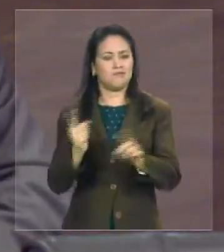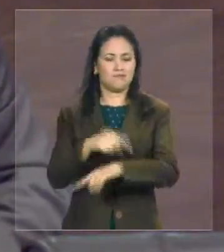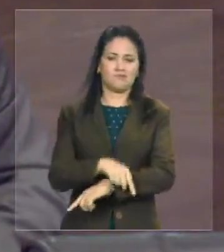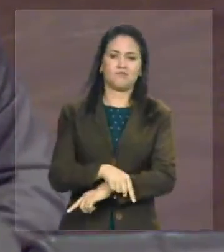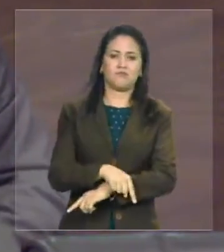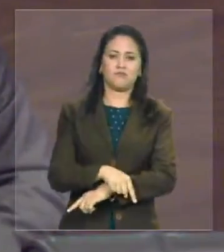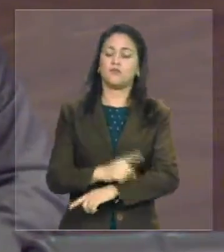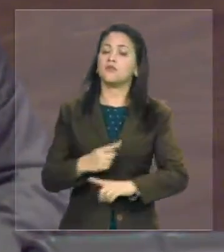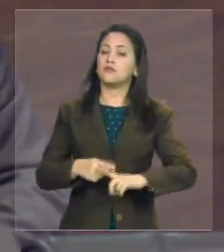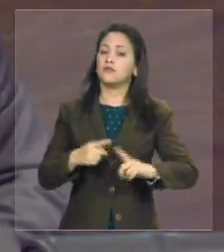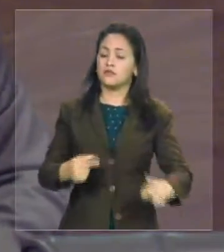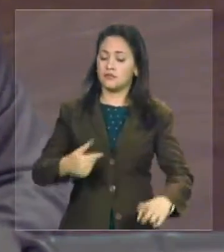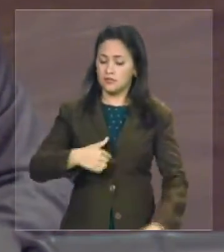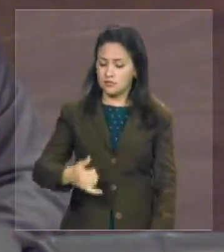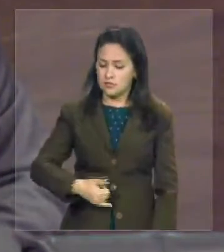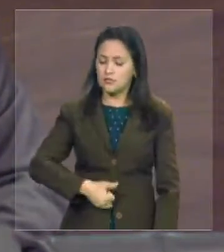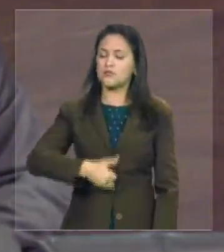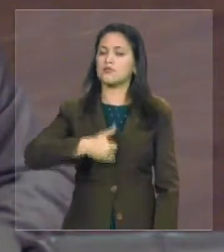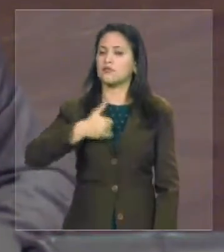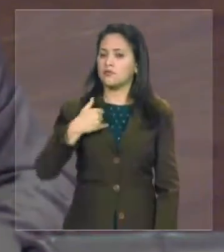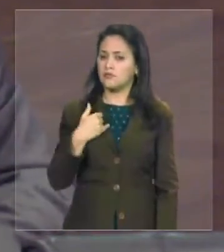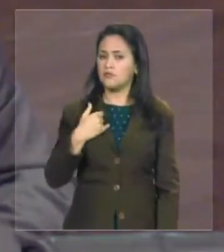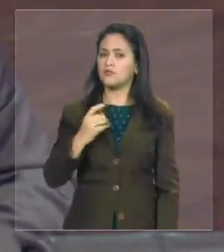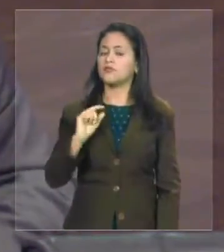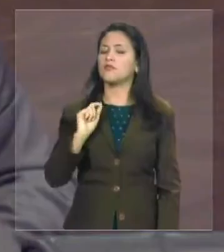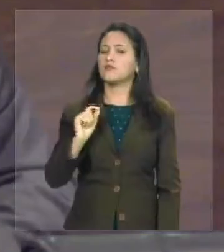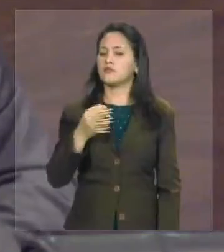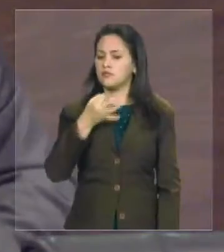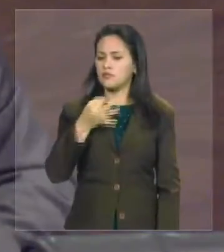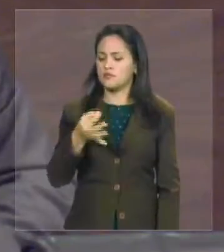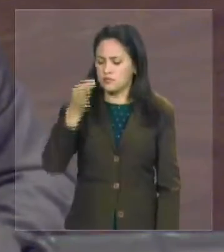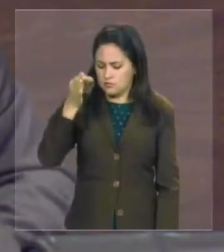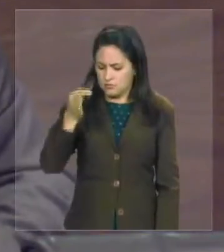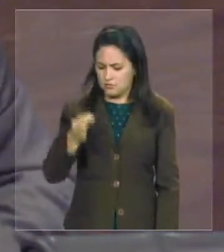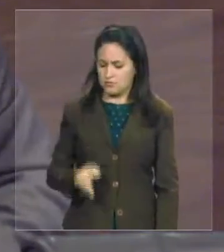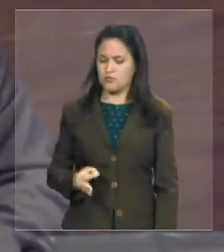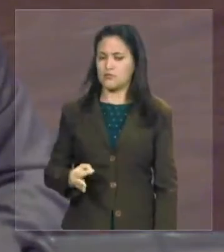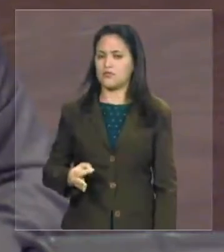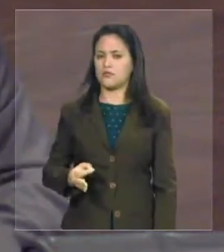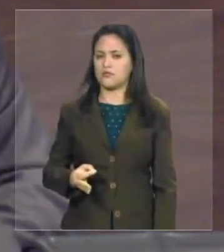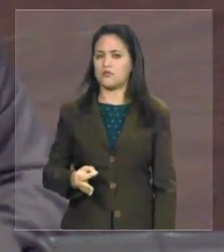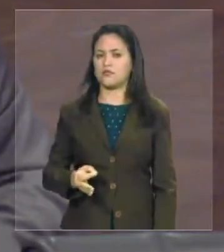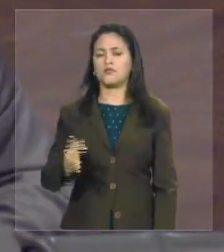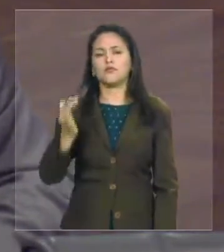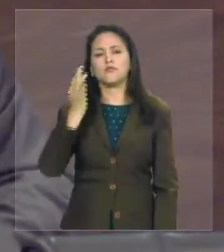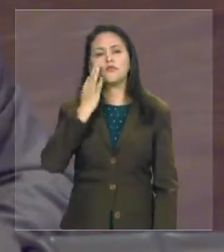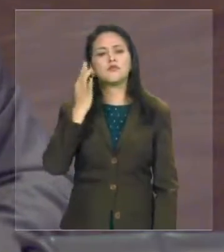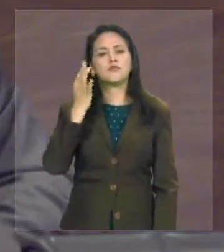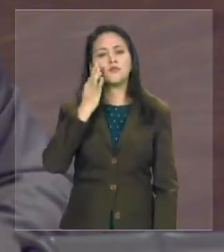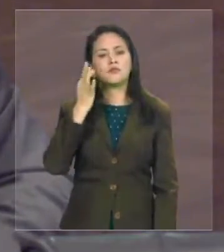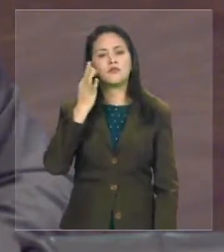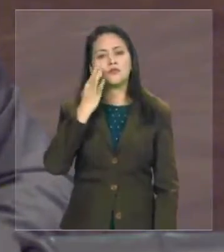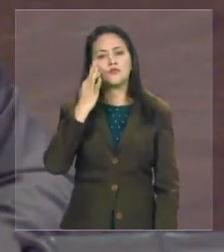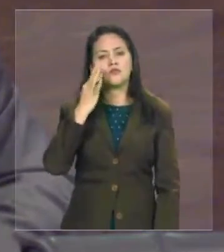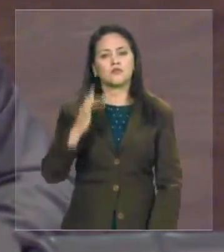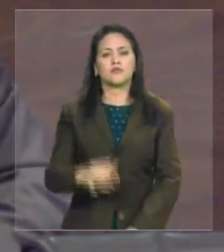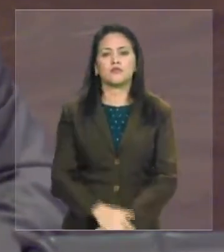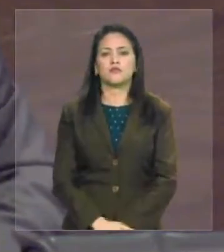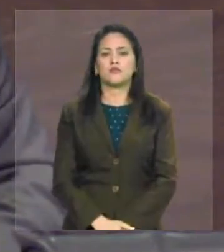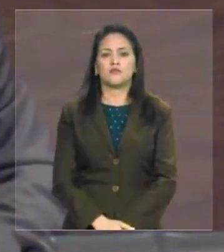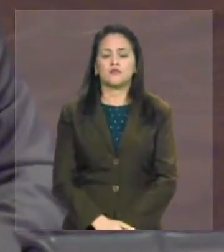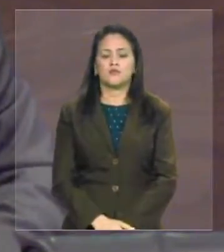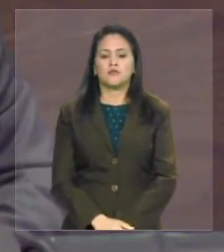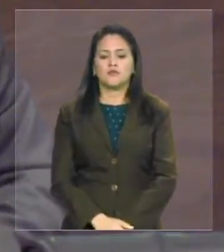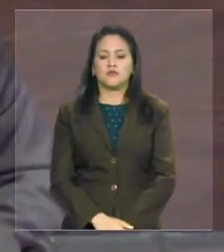muito a posição correta, ereta, do senhor governador do Estado. E